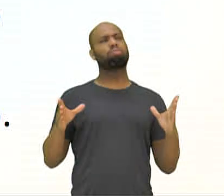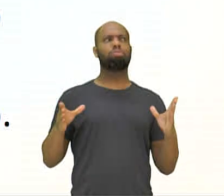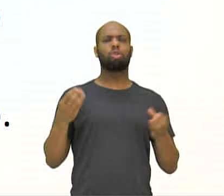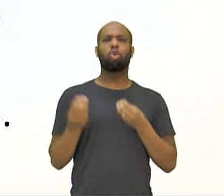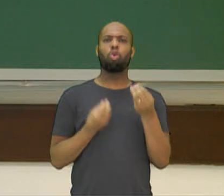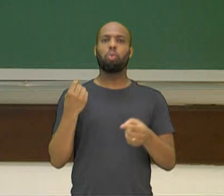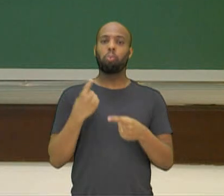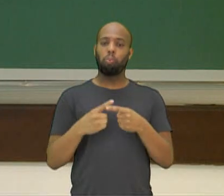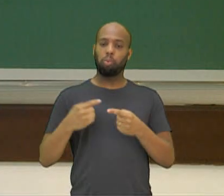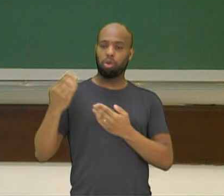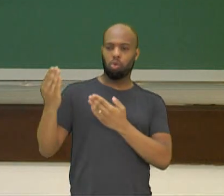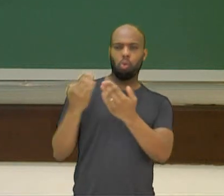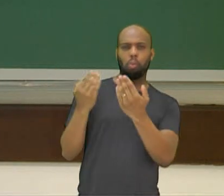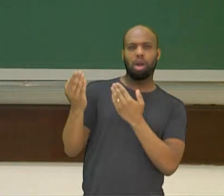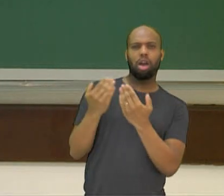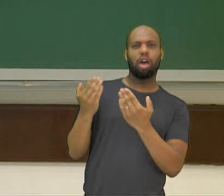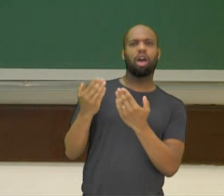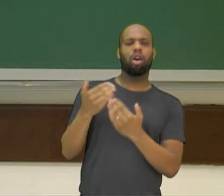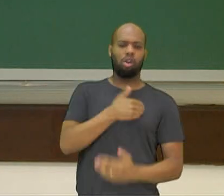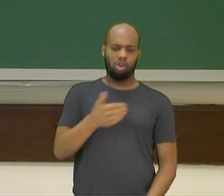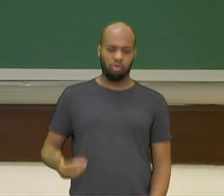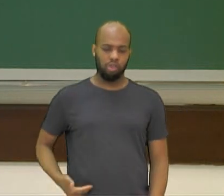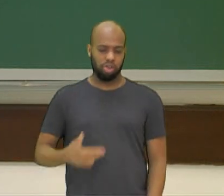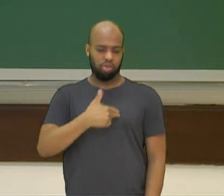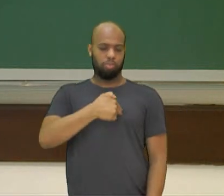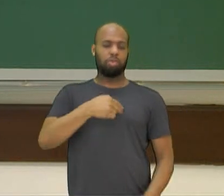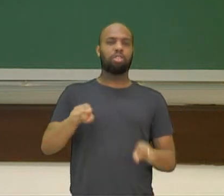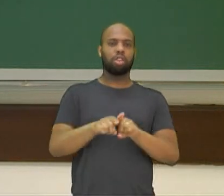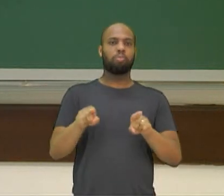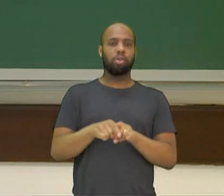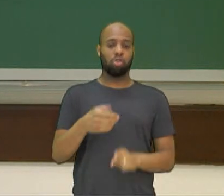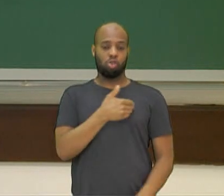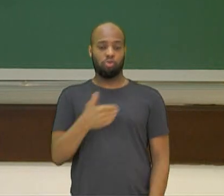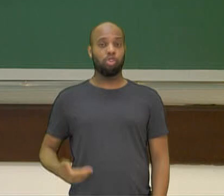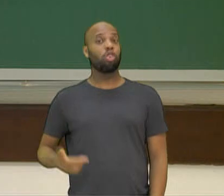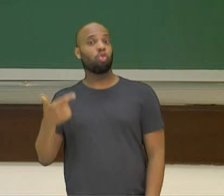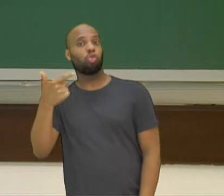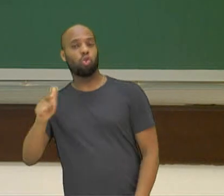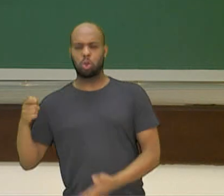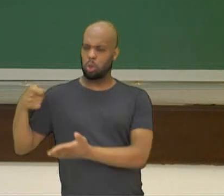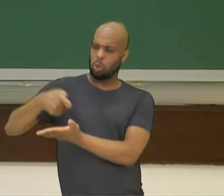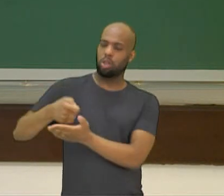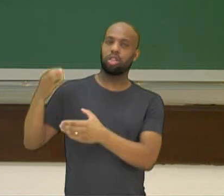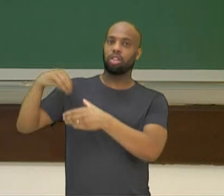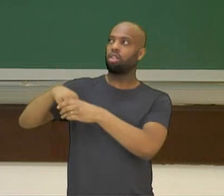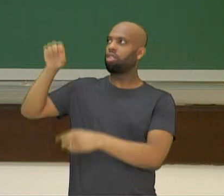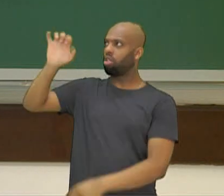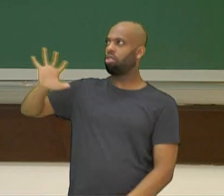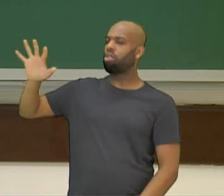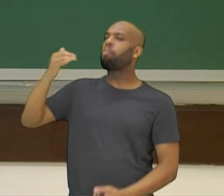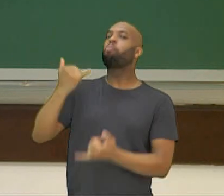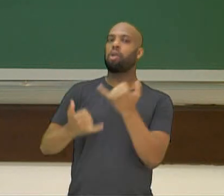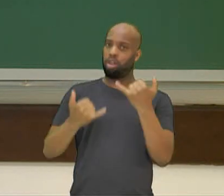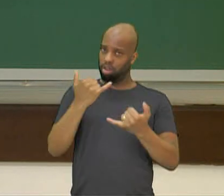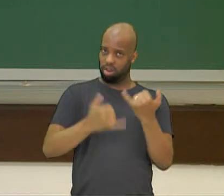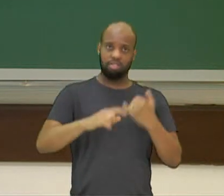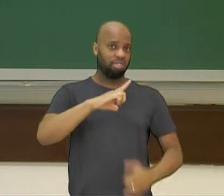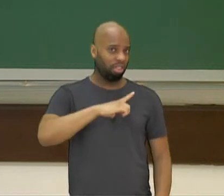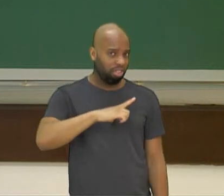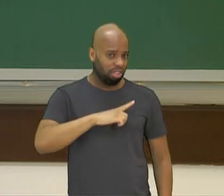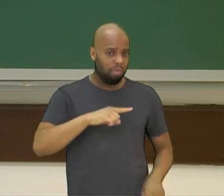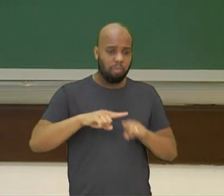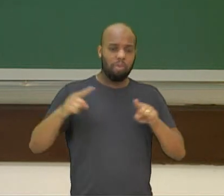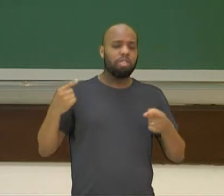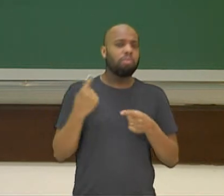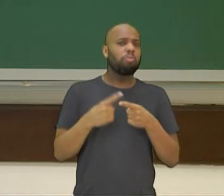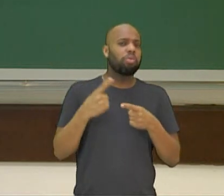fizer um comparativo no governo de Getúlio Vargas e o governo de outros ditadores dentro da Europa, são muito similares. Por que